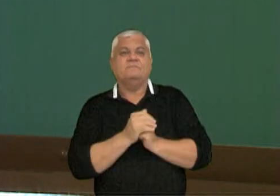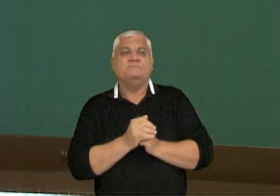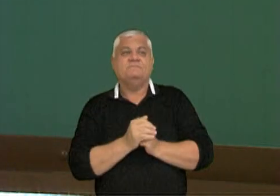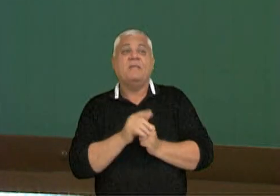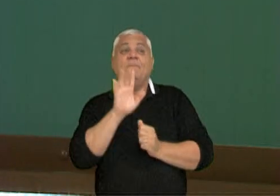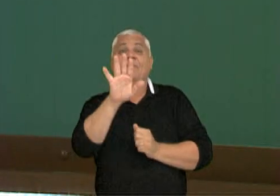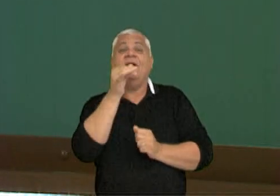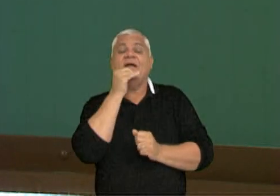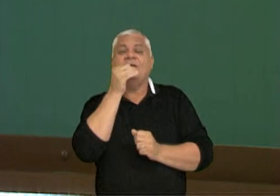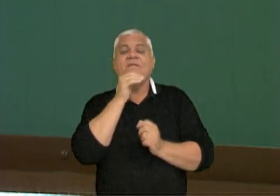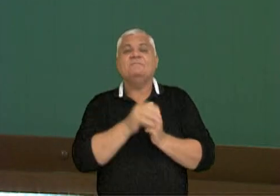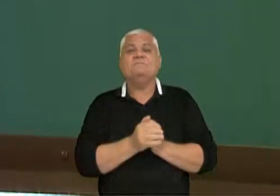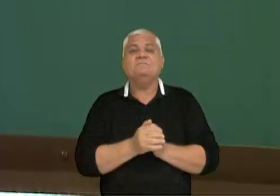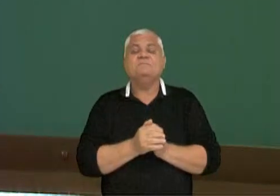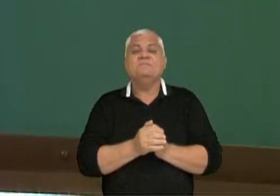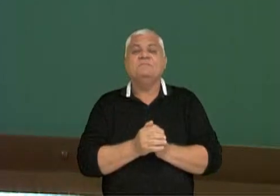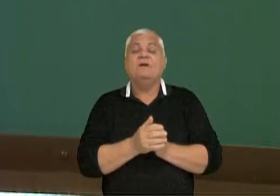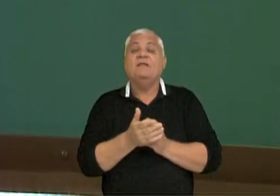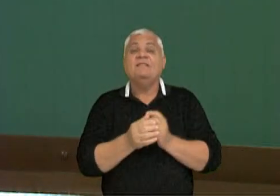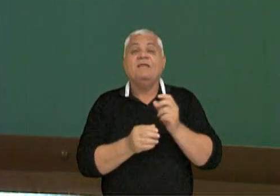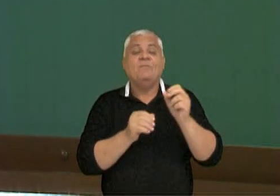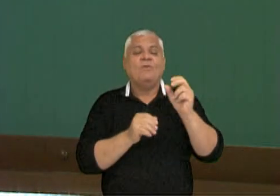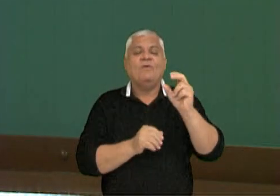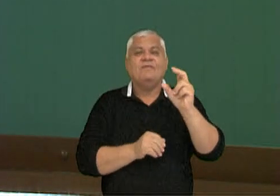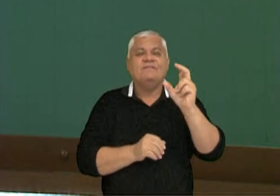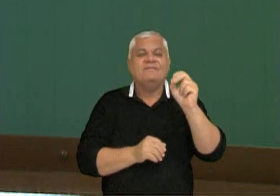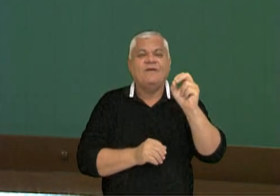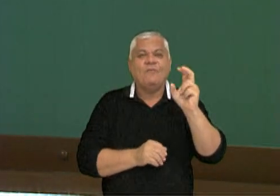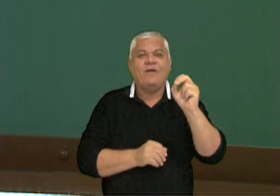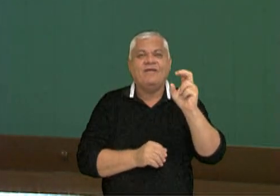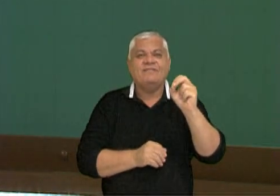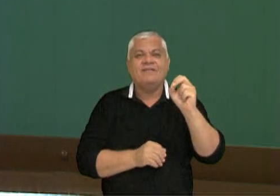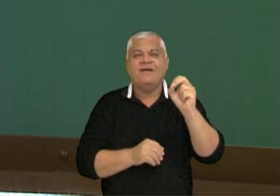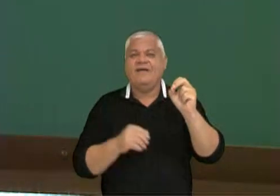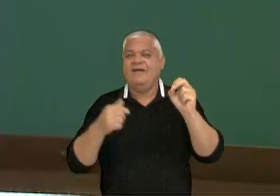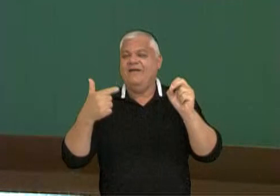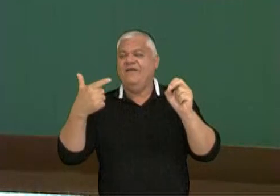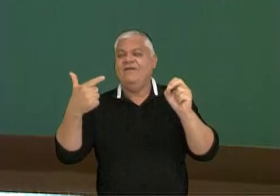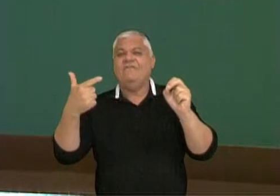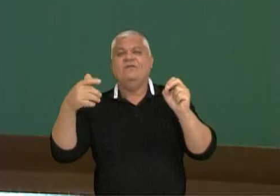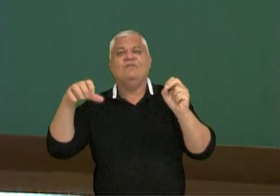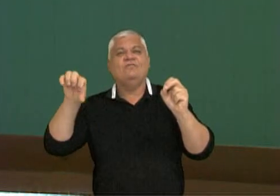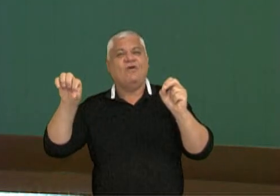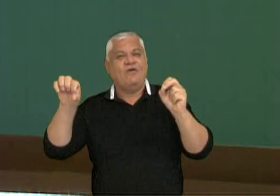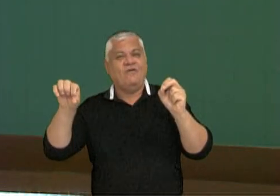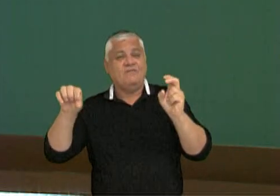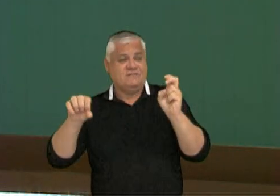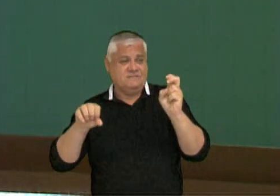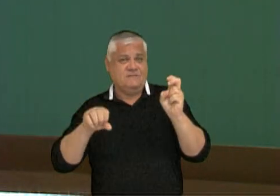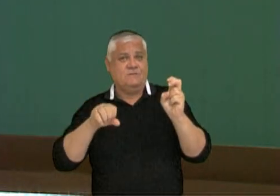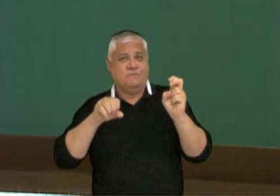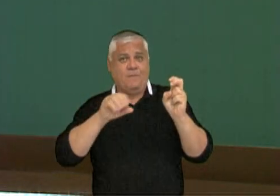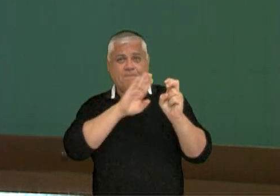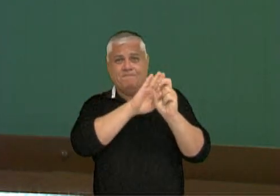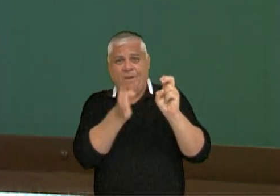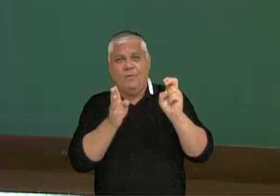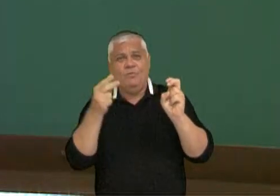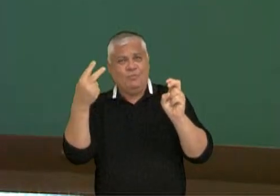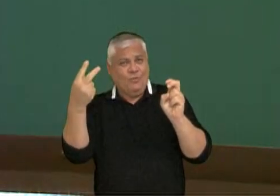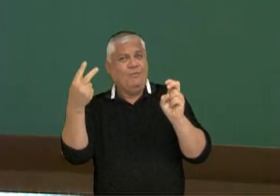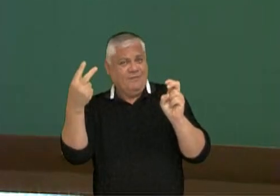os décimos, né, e os centésimos, a gente percebe que o 5 é maior que o 2.